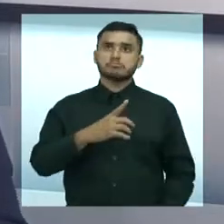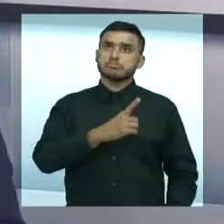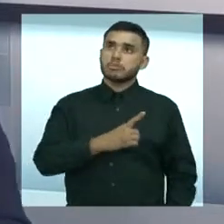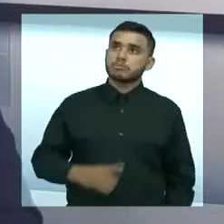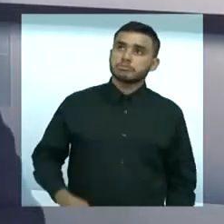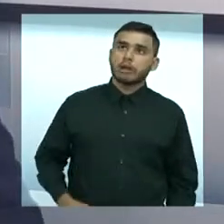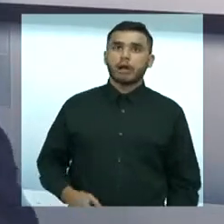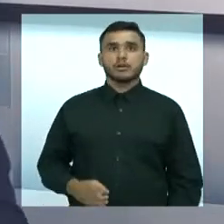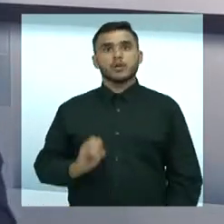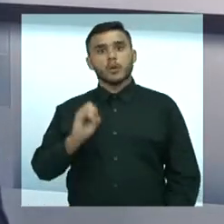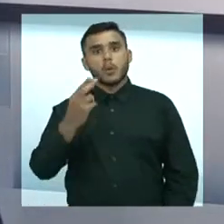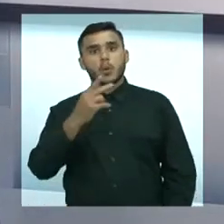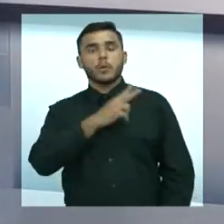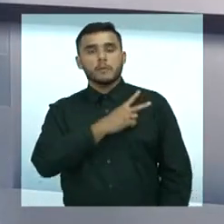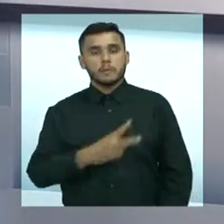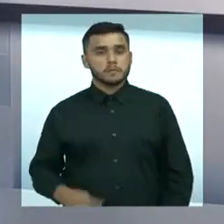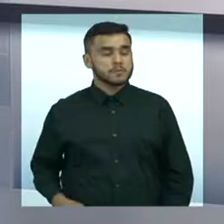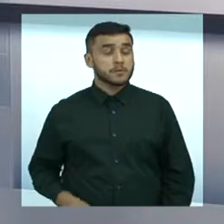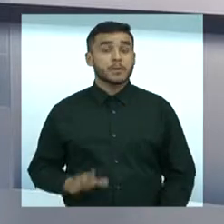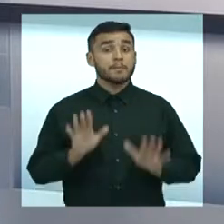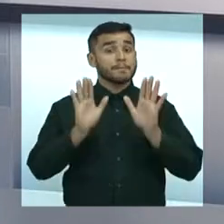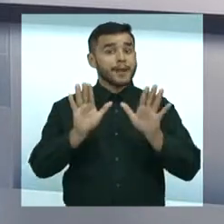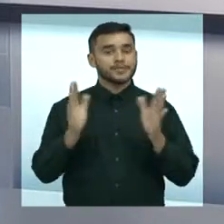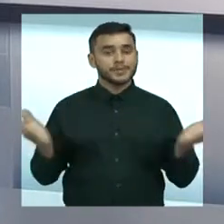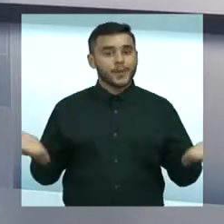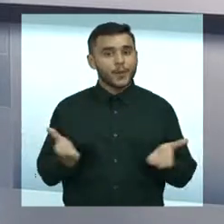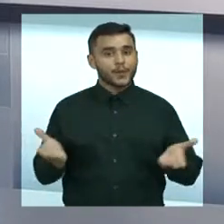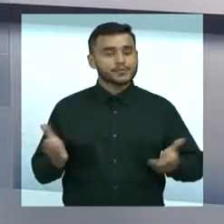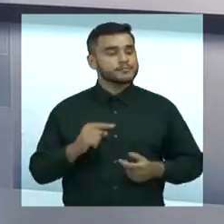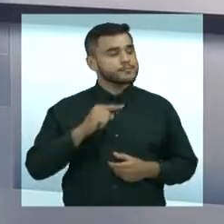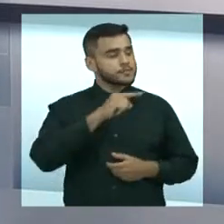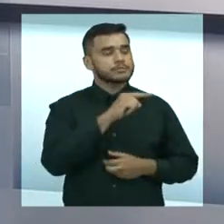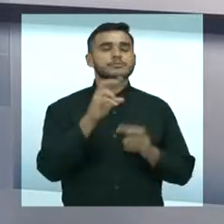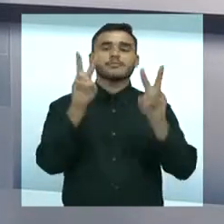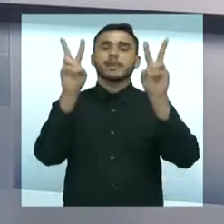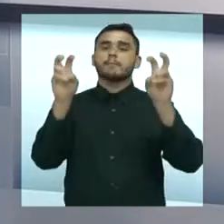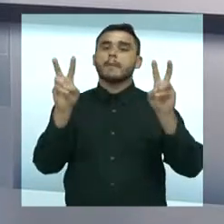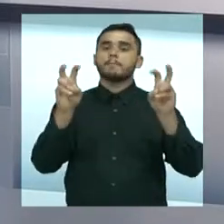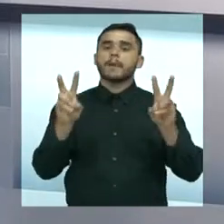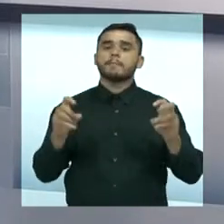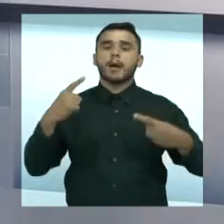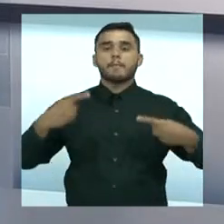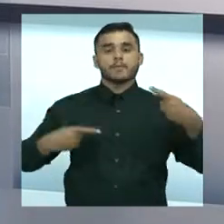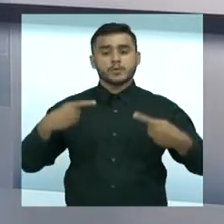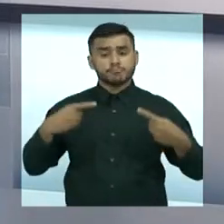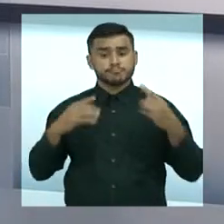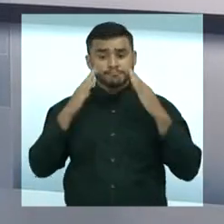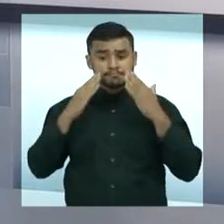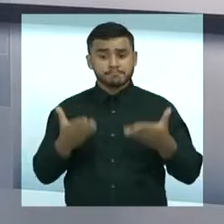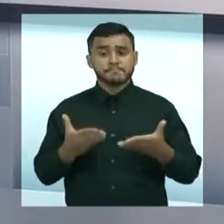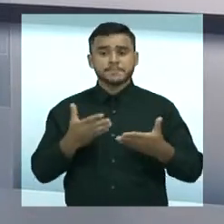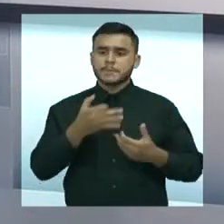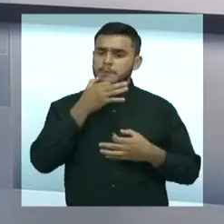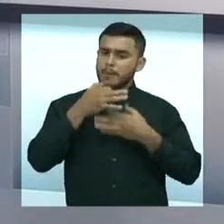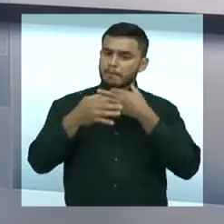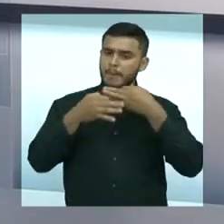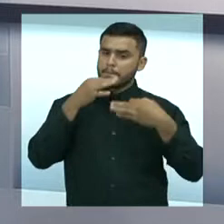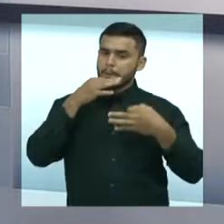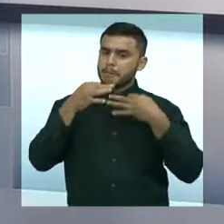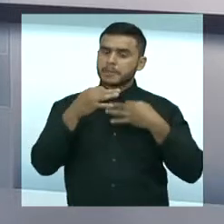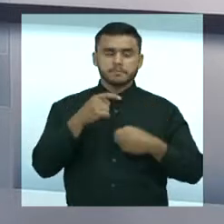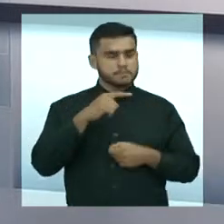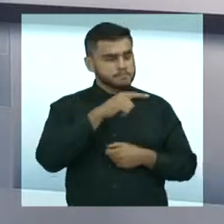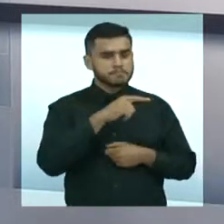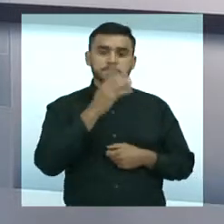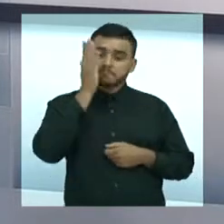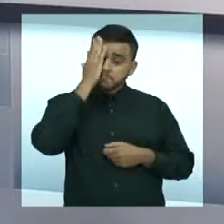hoje, especialmente, nós estamos abordando temas importantes em voga, temas que